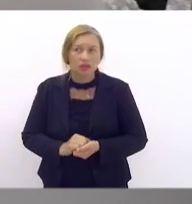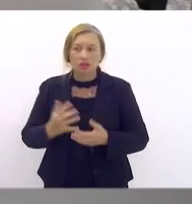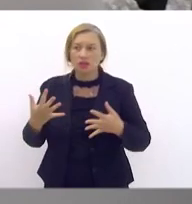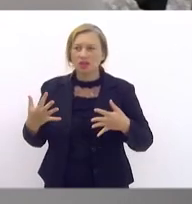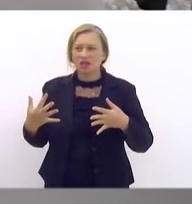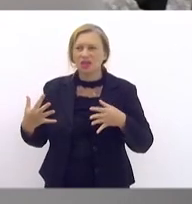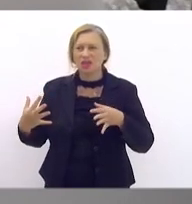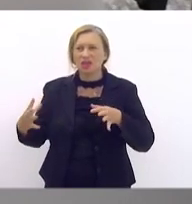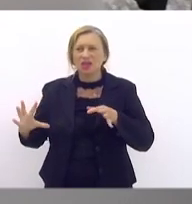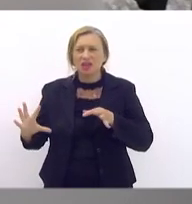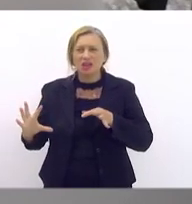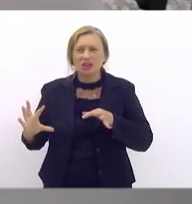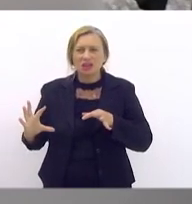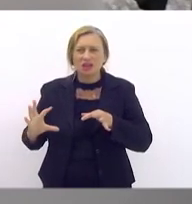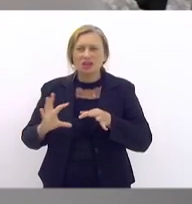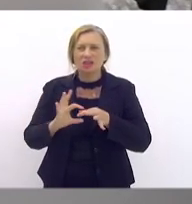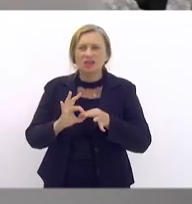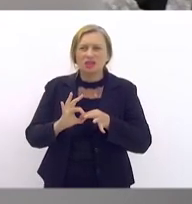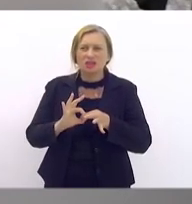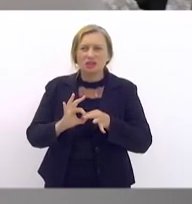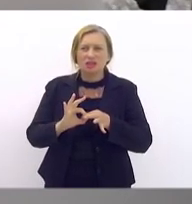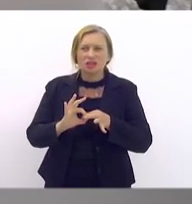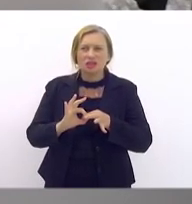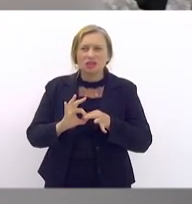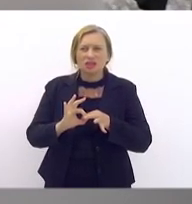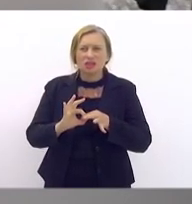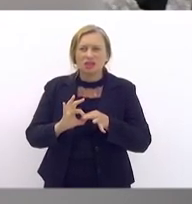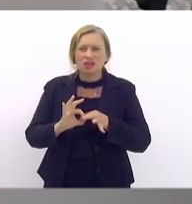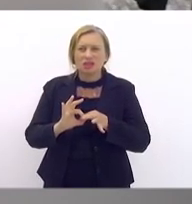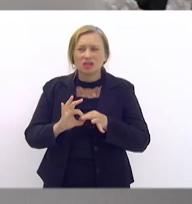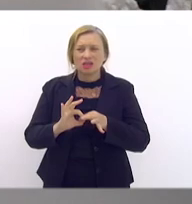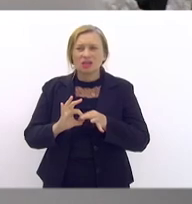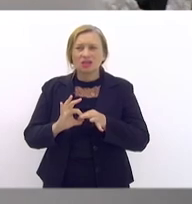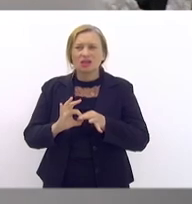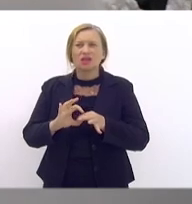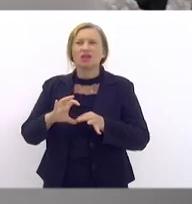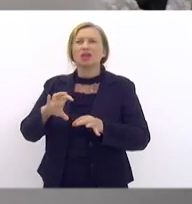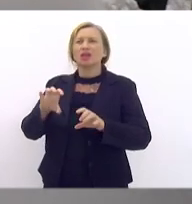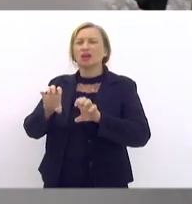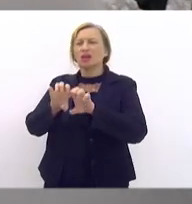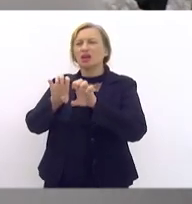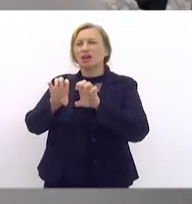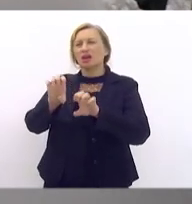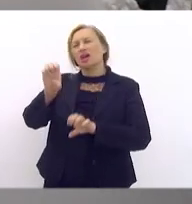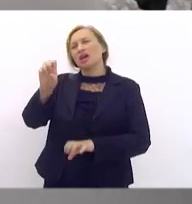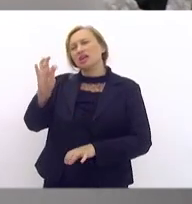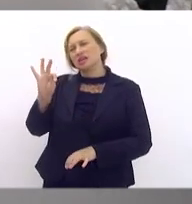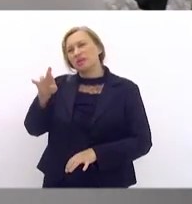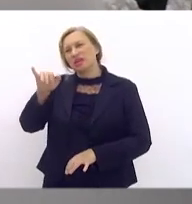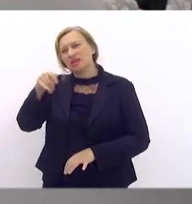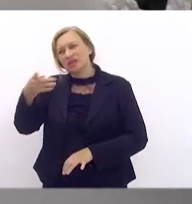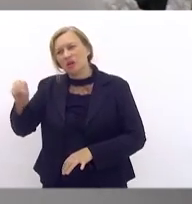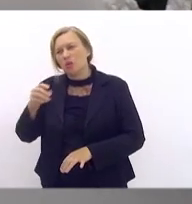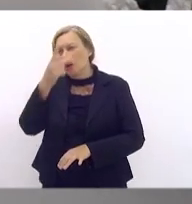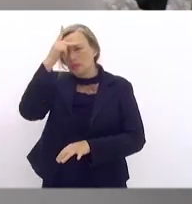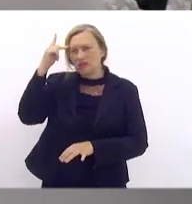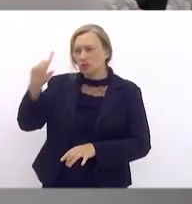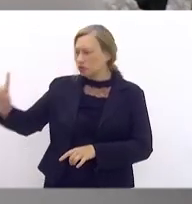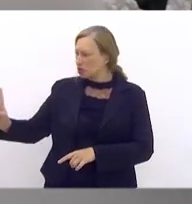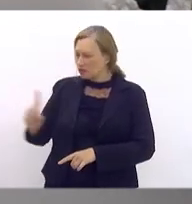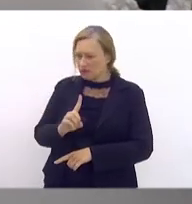engajamento e estabilização uma pessoa que chega numa delegacia de polícia para fazer um